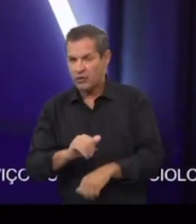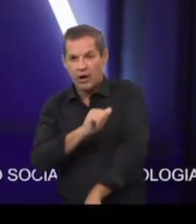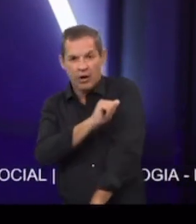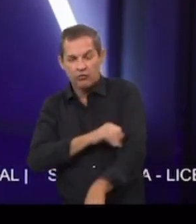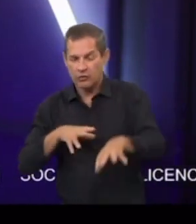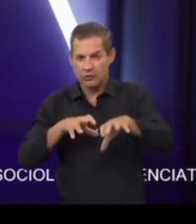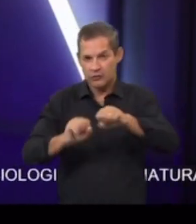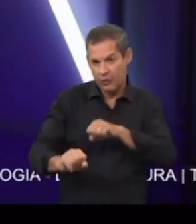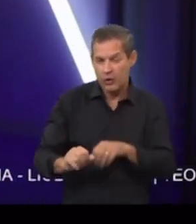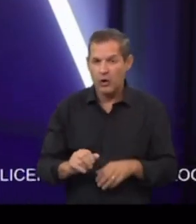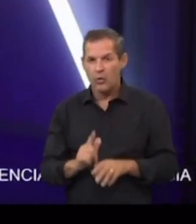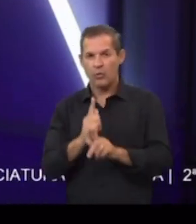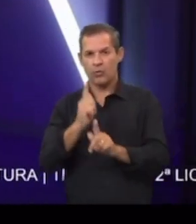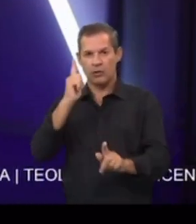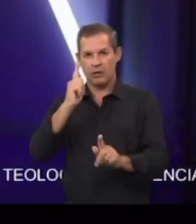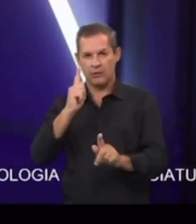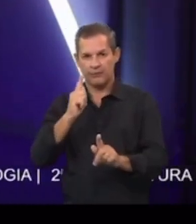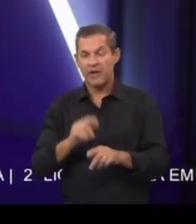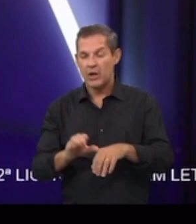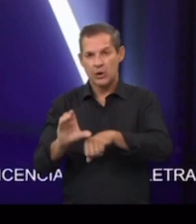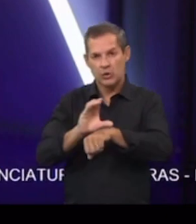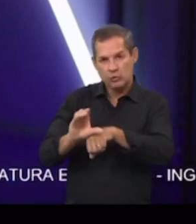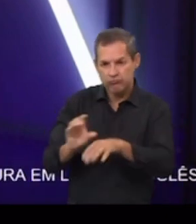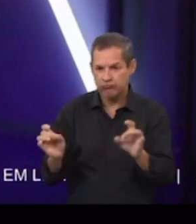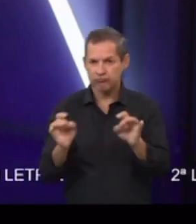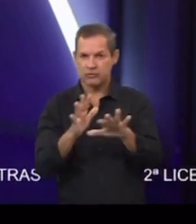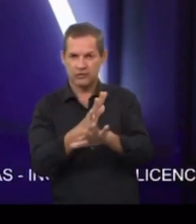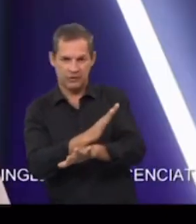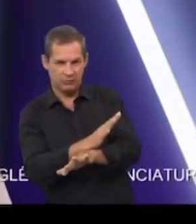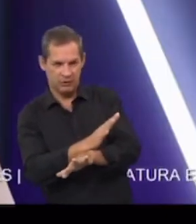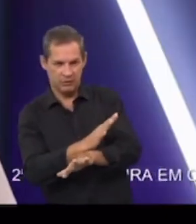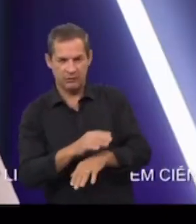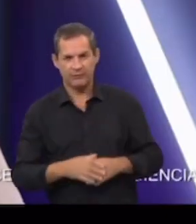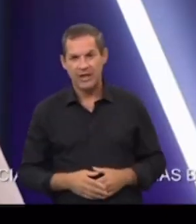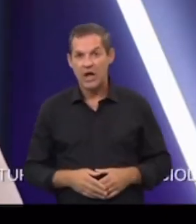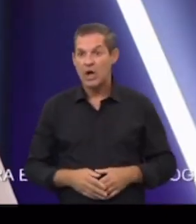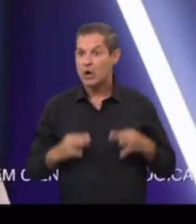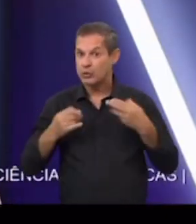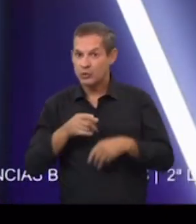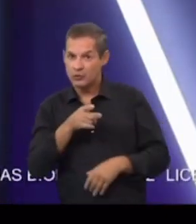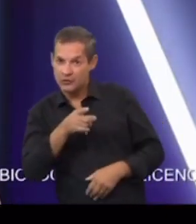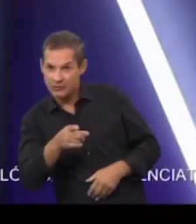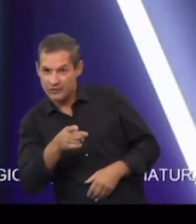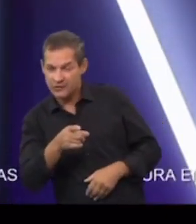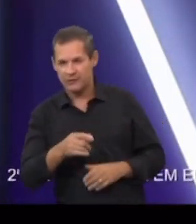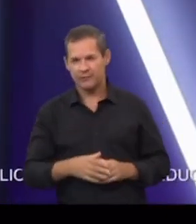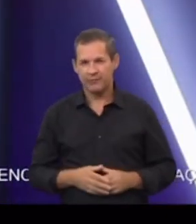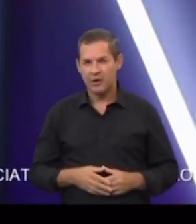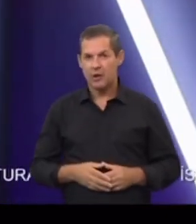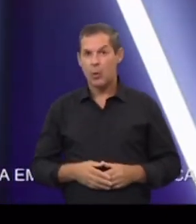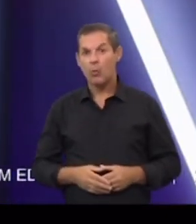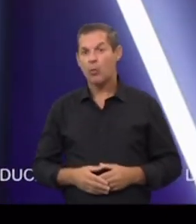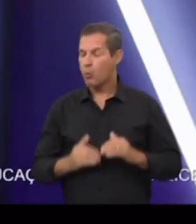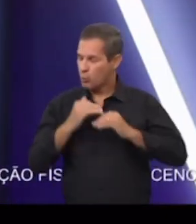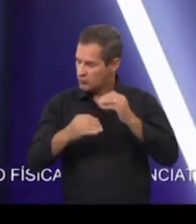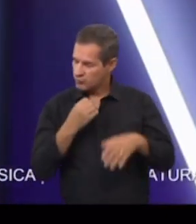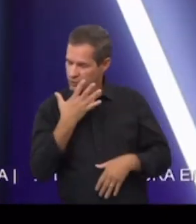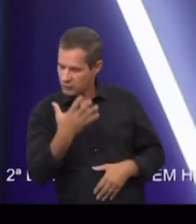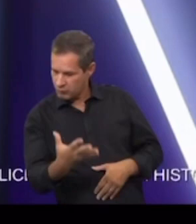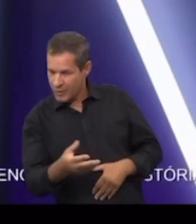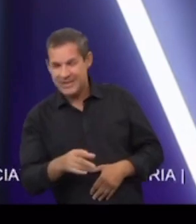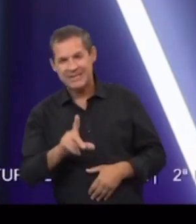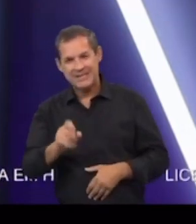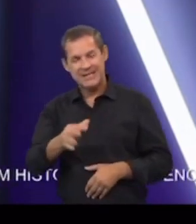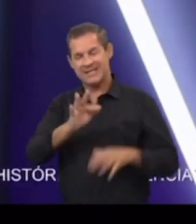formandos o grau inerente aos cursos concluídos. Desejamos a vocês muito sucesso.